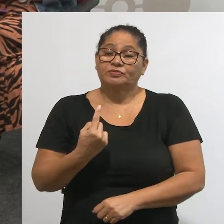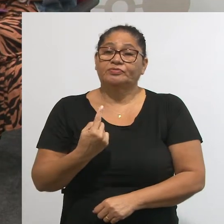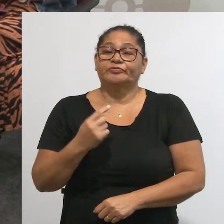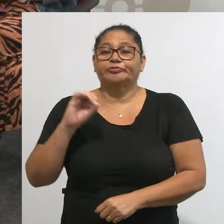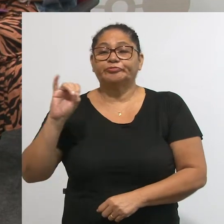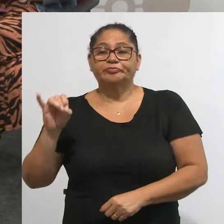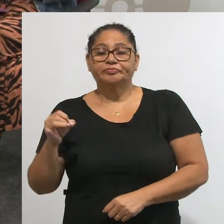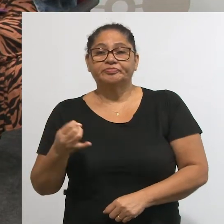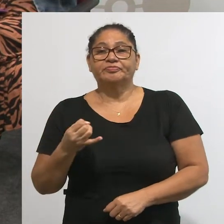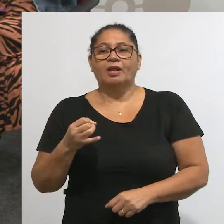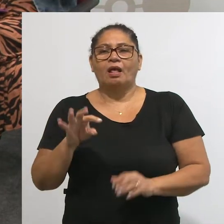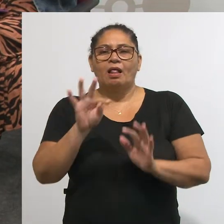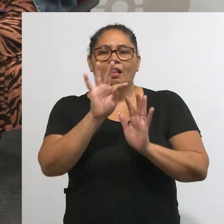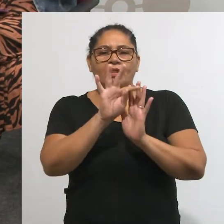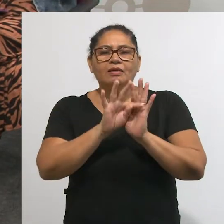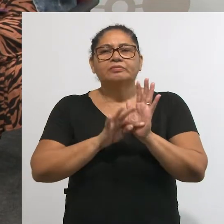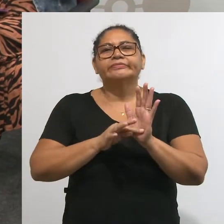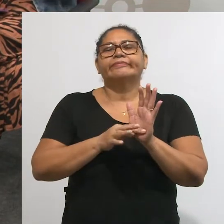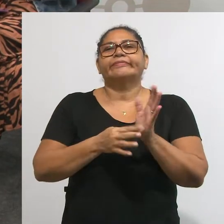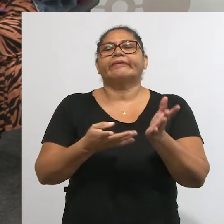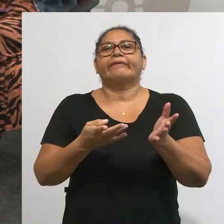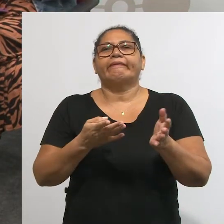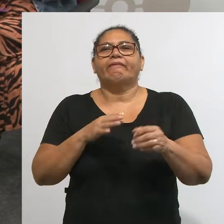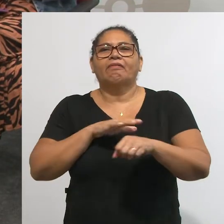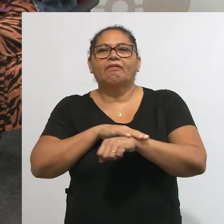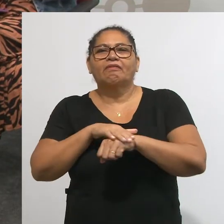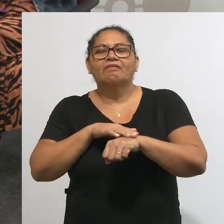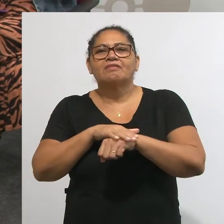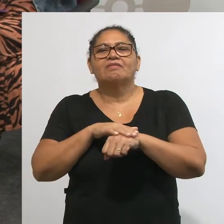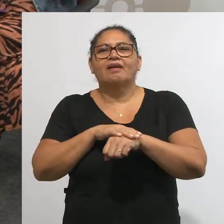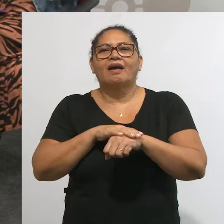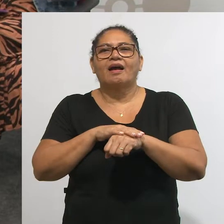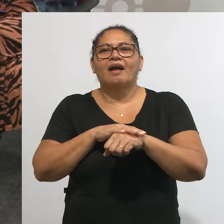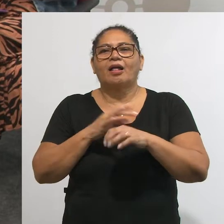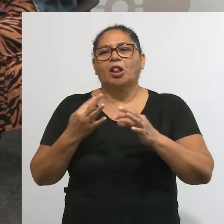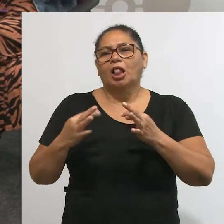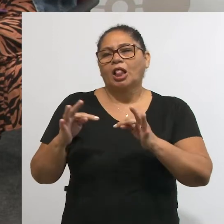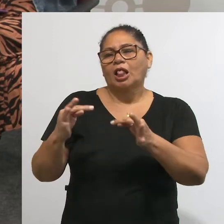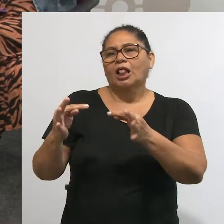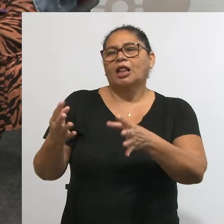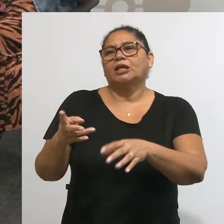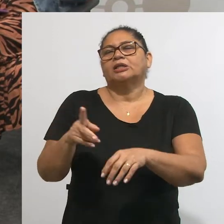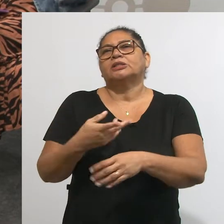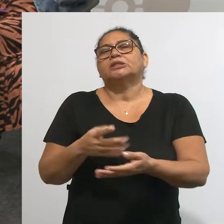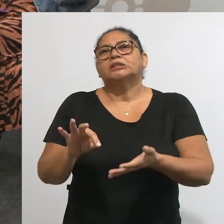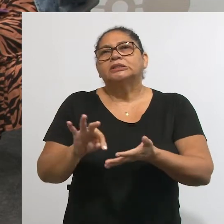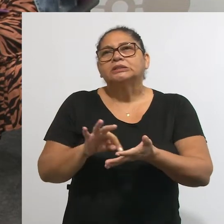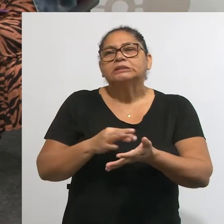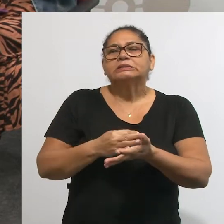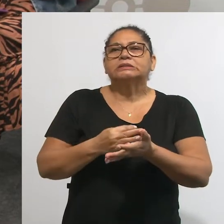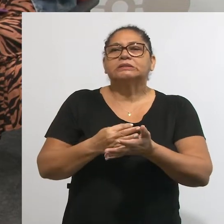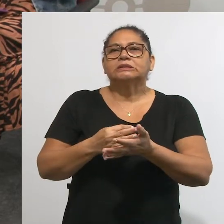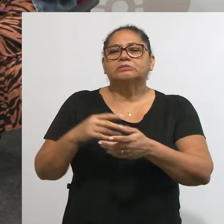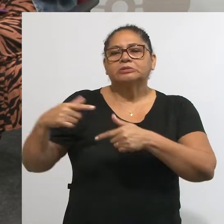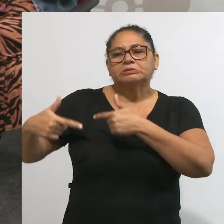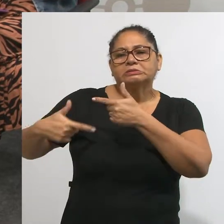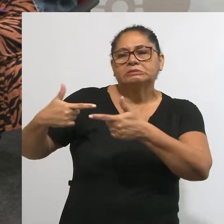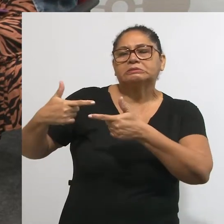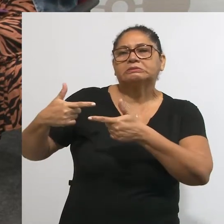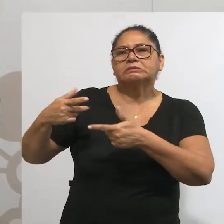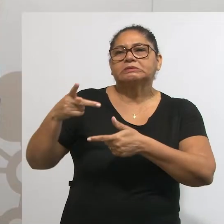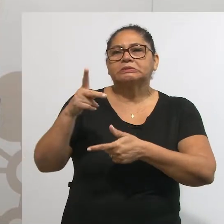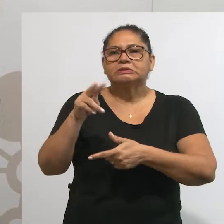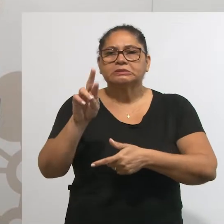tiveram a oportunidade de ler textos, dialogar sobre as tendências pedagógicas, tanto as tradicionais quanto as